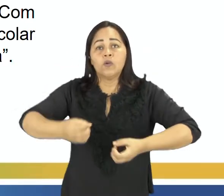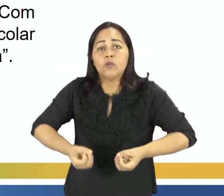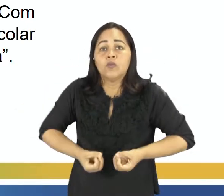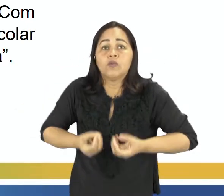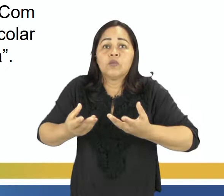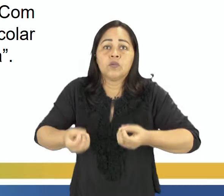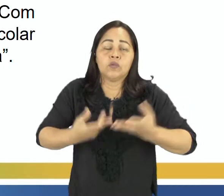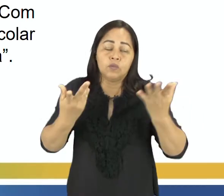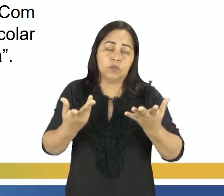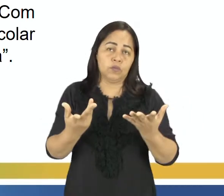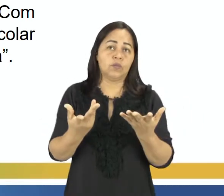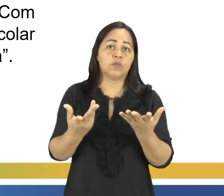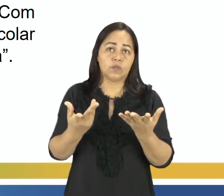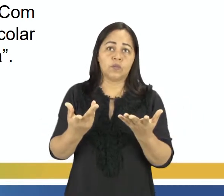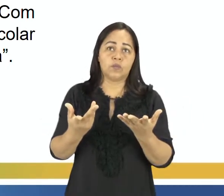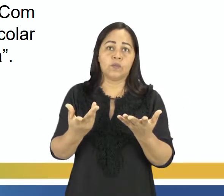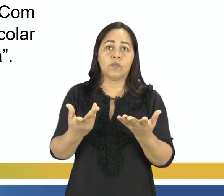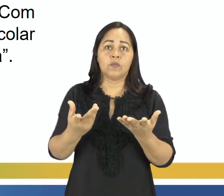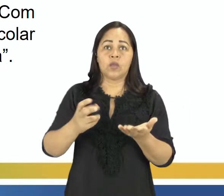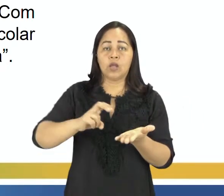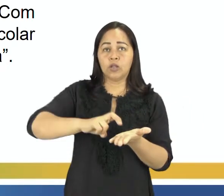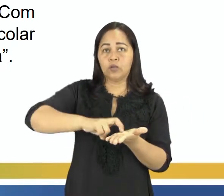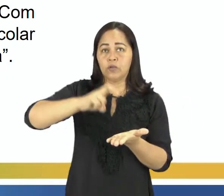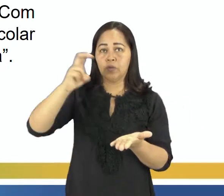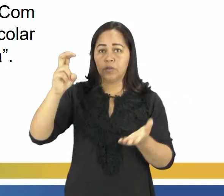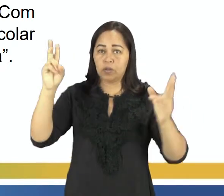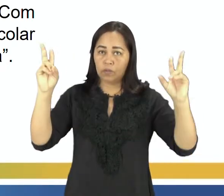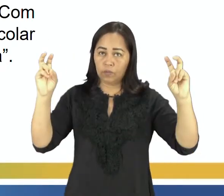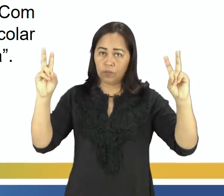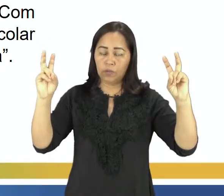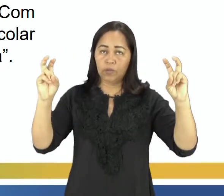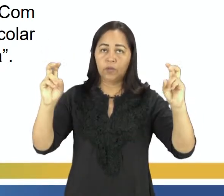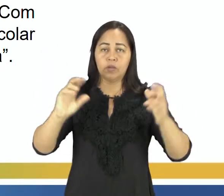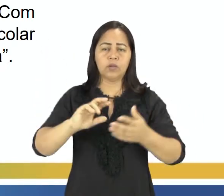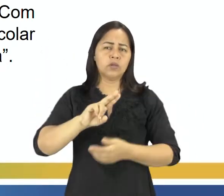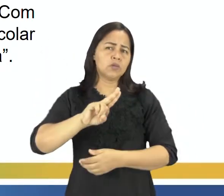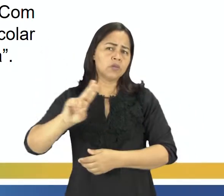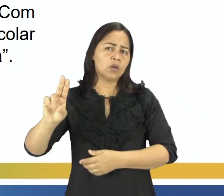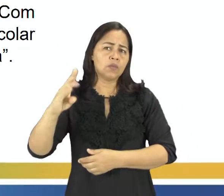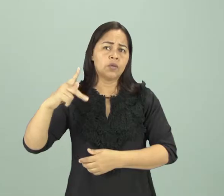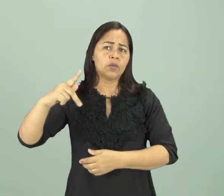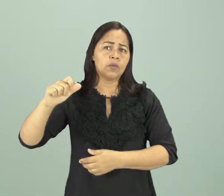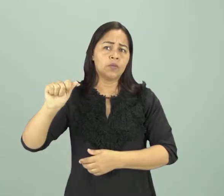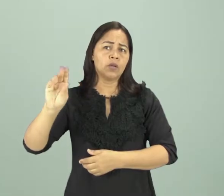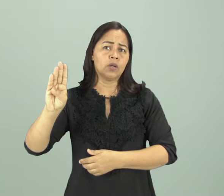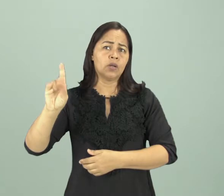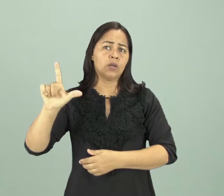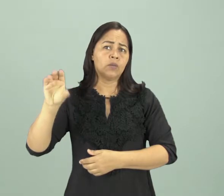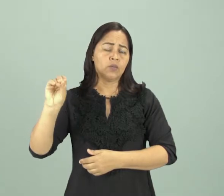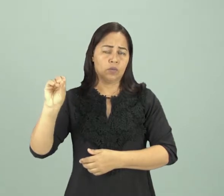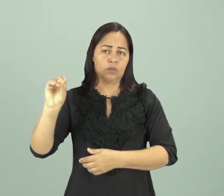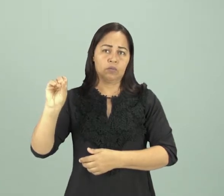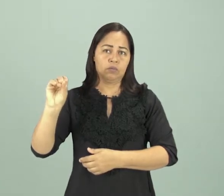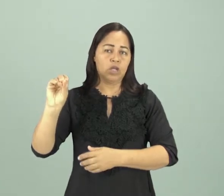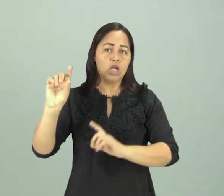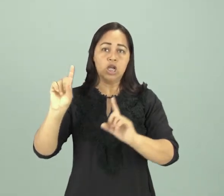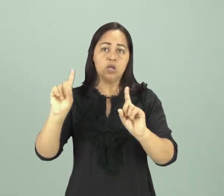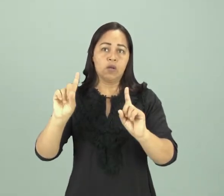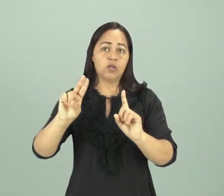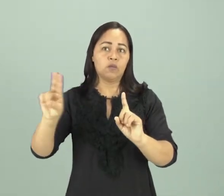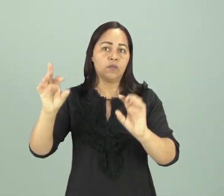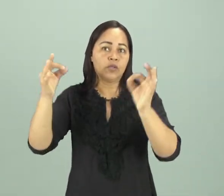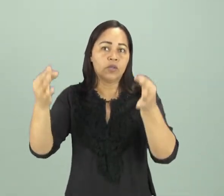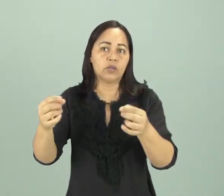periódico La Mañana. Bom, esse nome que nós conhecemos, Pablo Neruda, é um pseudônimo. O nome verdadeiro dele